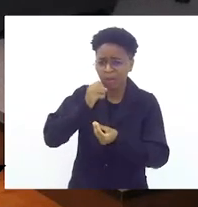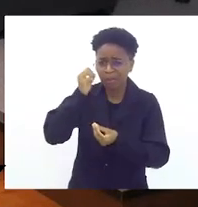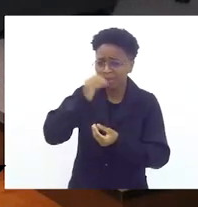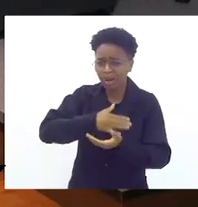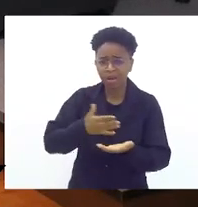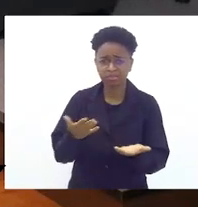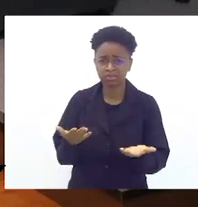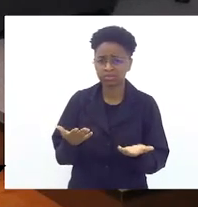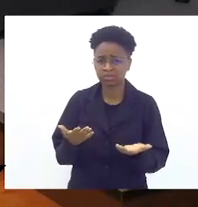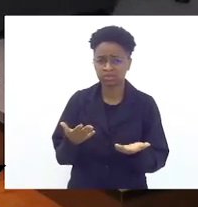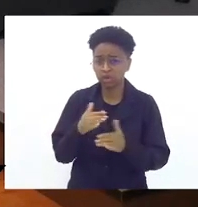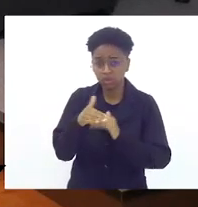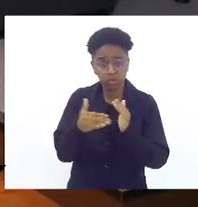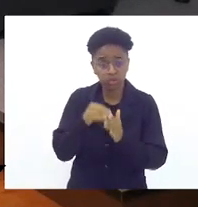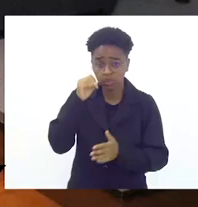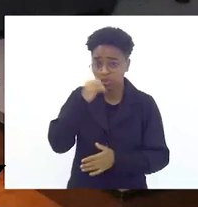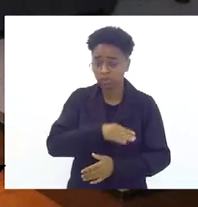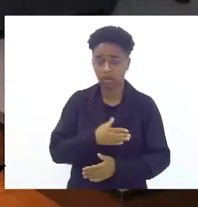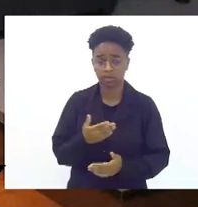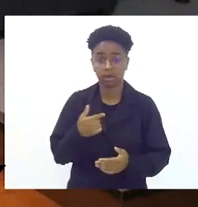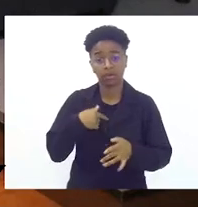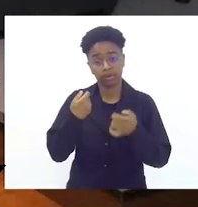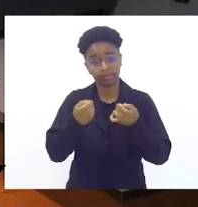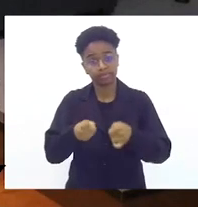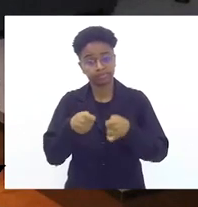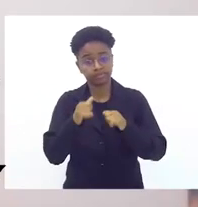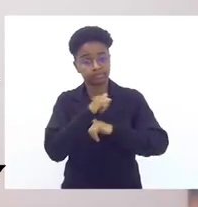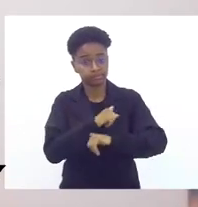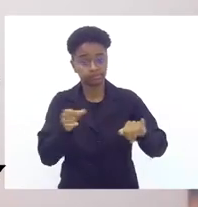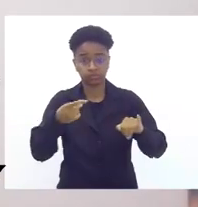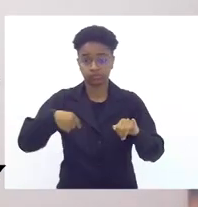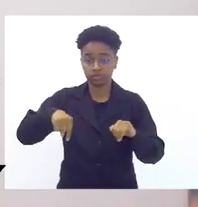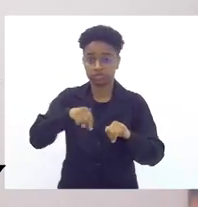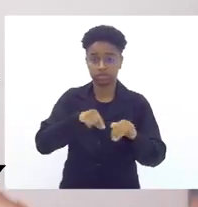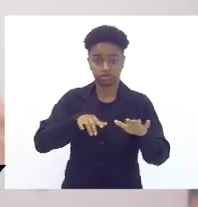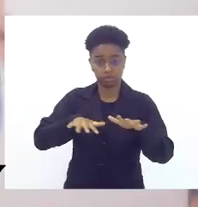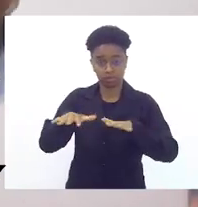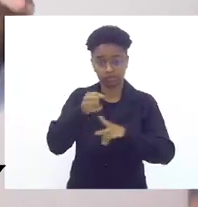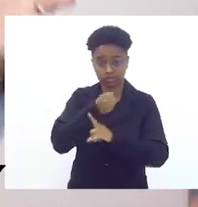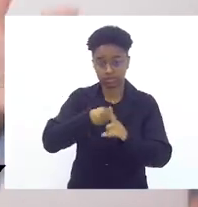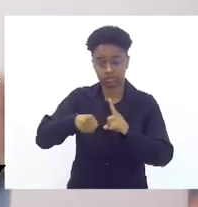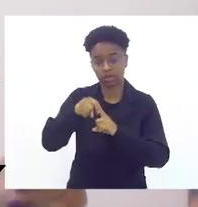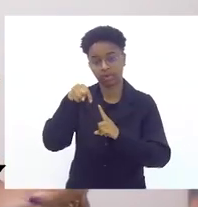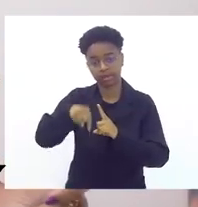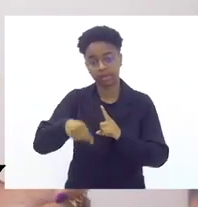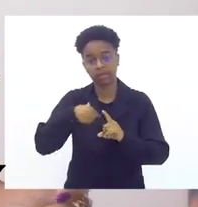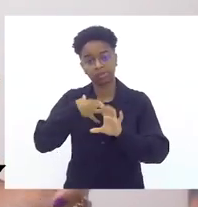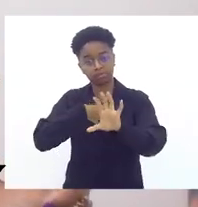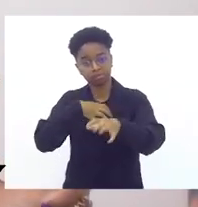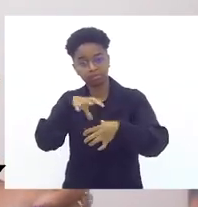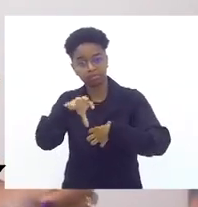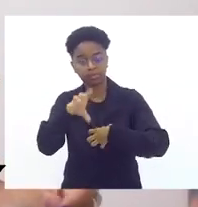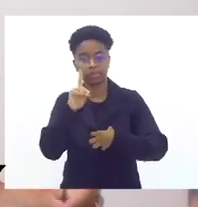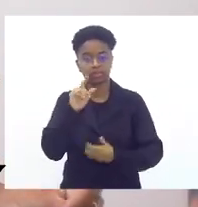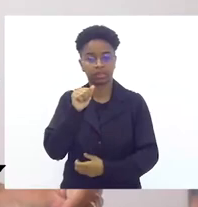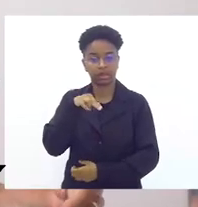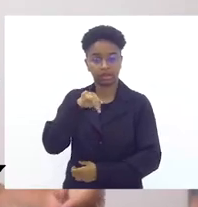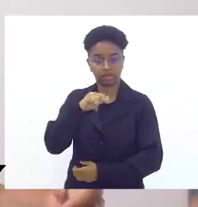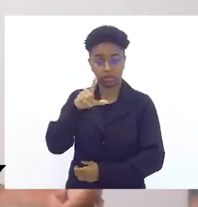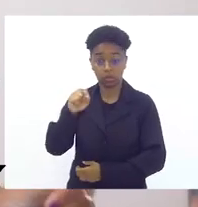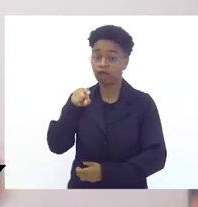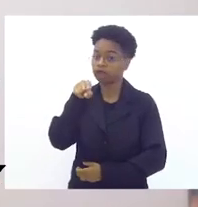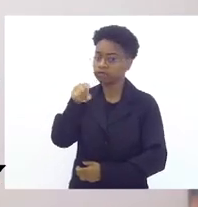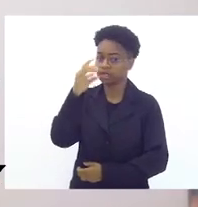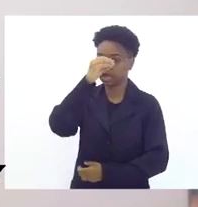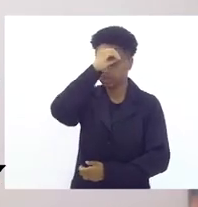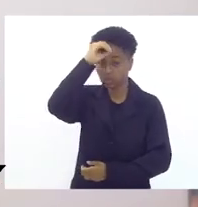escandaloso então eu quero dizer para vocês os movimentos sociais que aqui estão me solidarizar com Danilo Félix você é